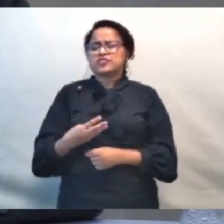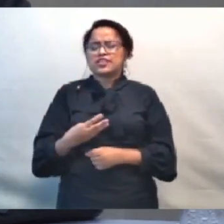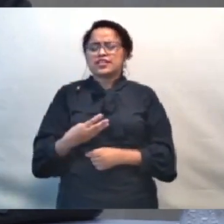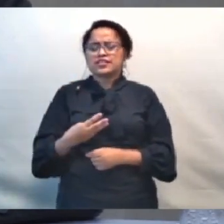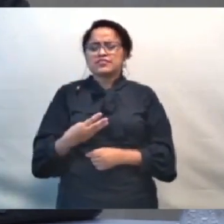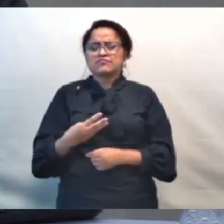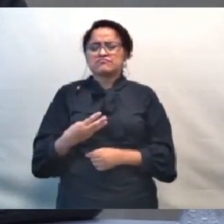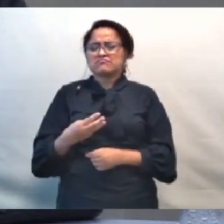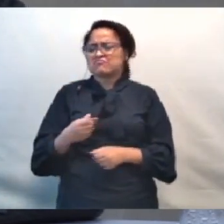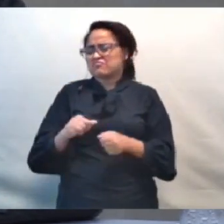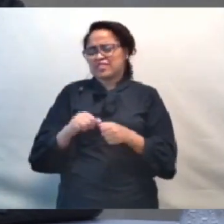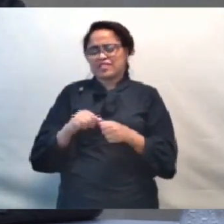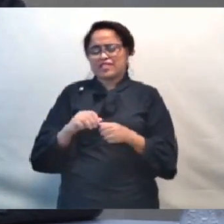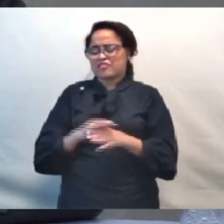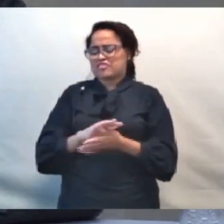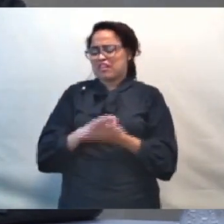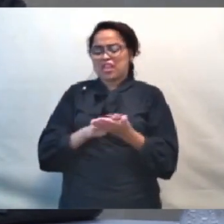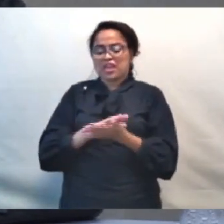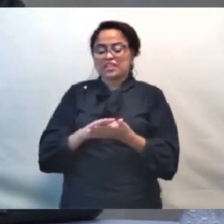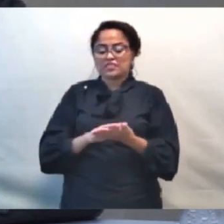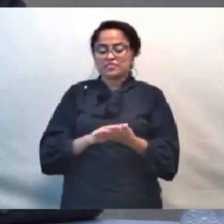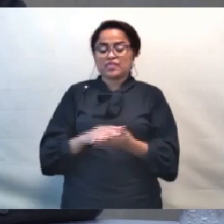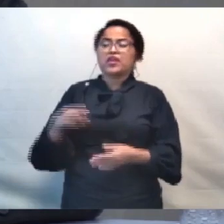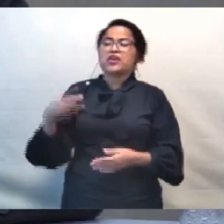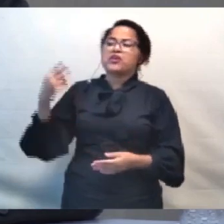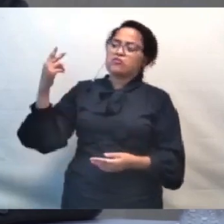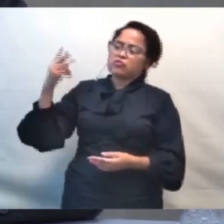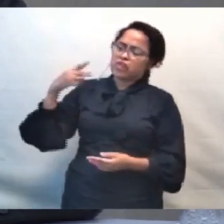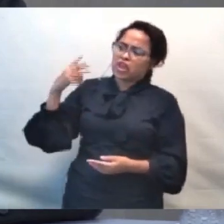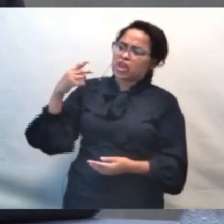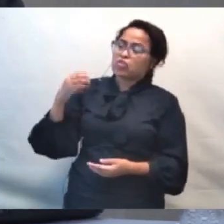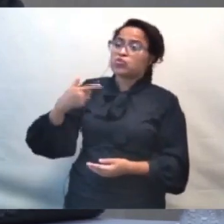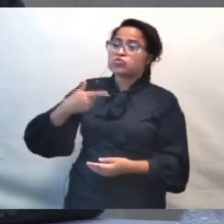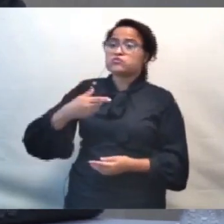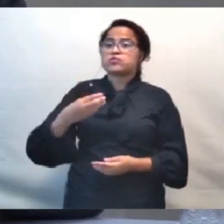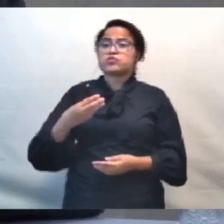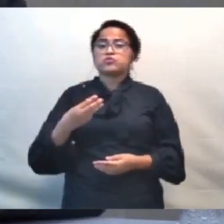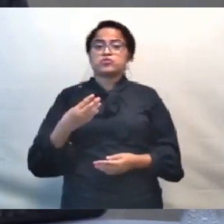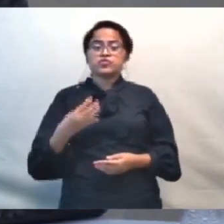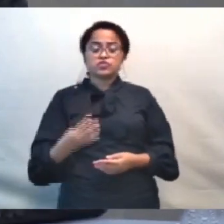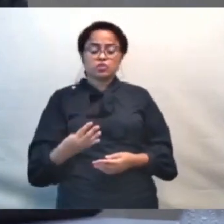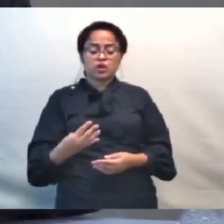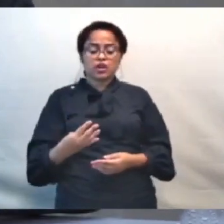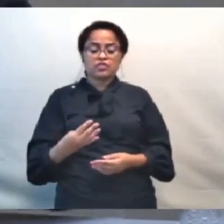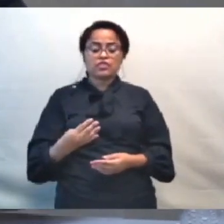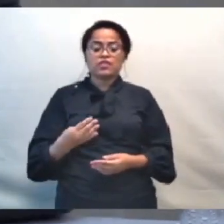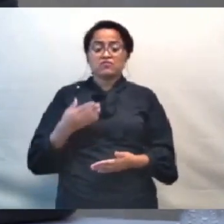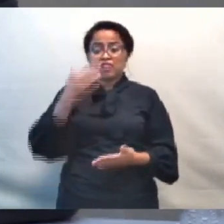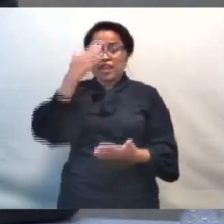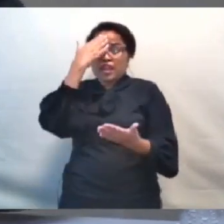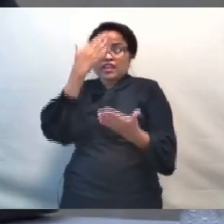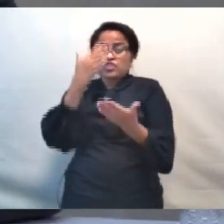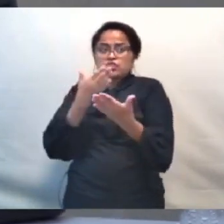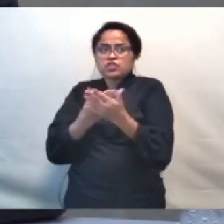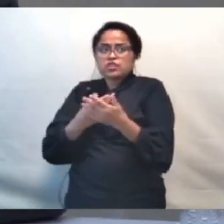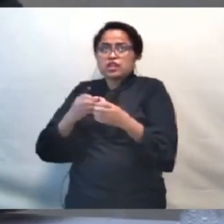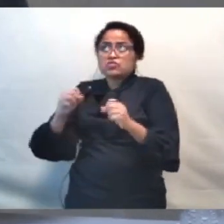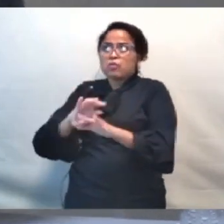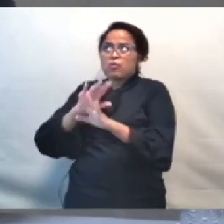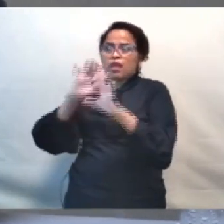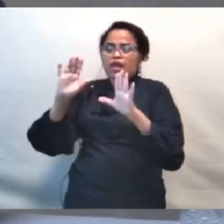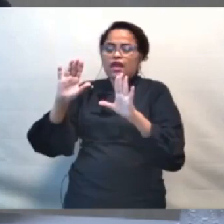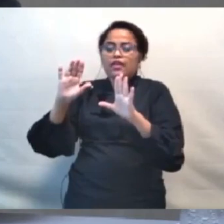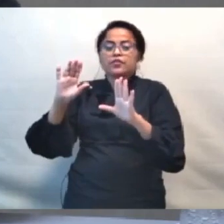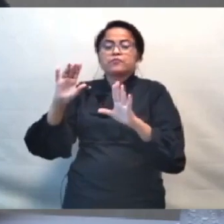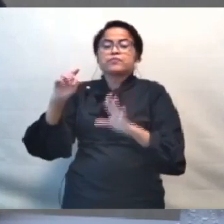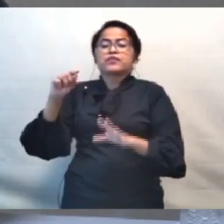o vereador faz? Põe de novo e começa a acreditar que vai vir um milagre? Por que a prefeitura não pega para valer mesmo,